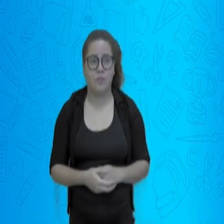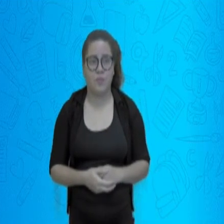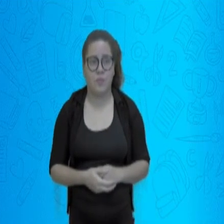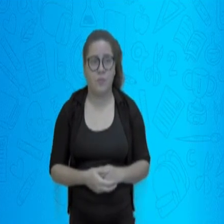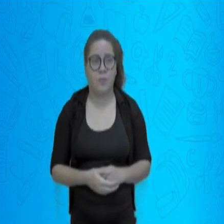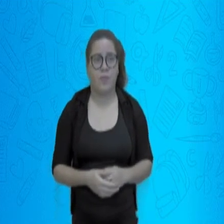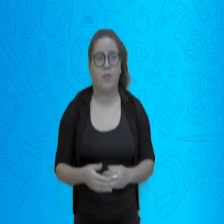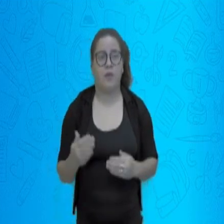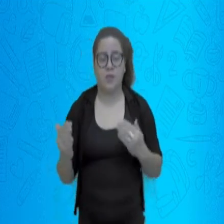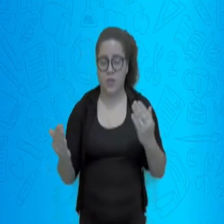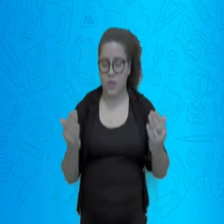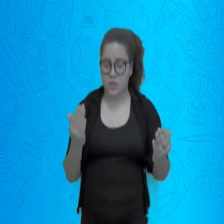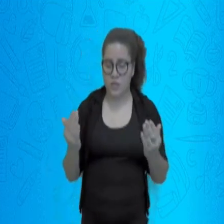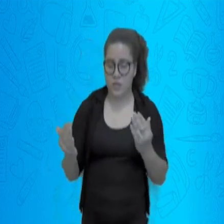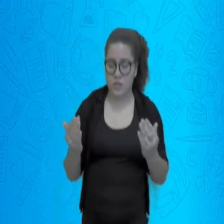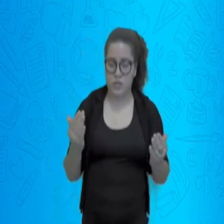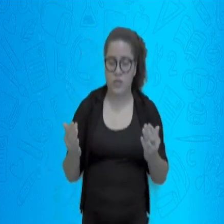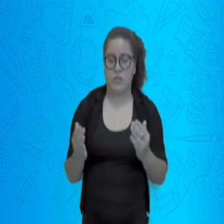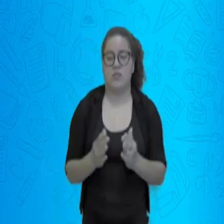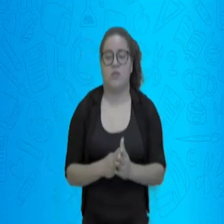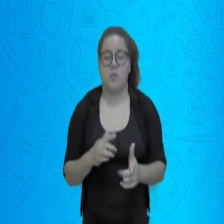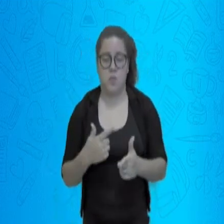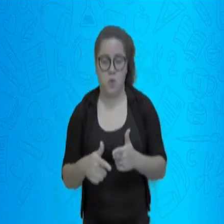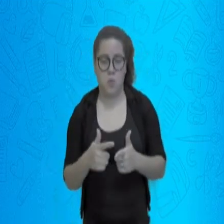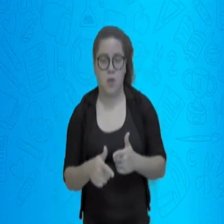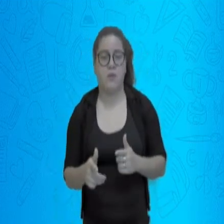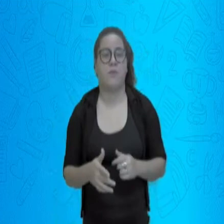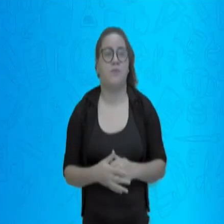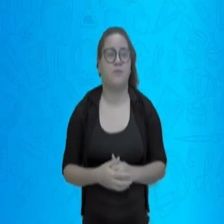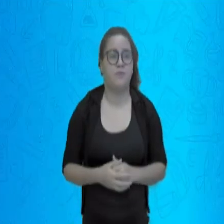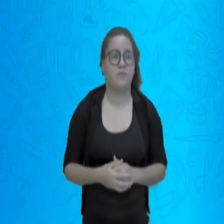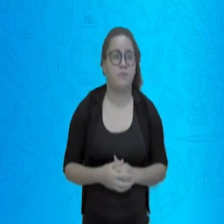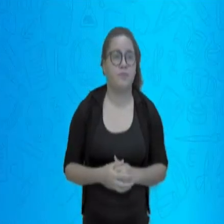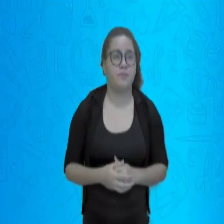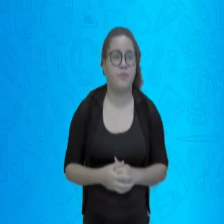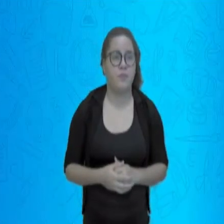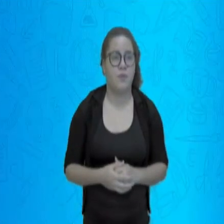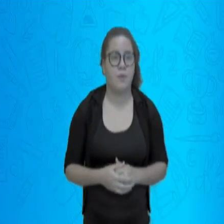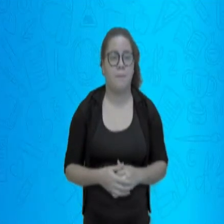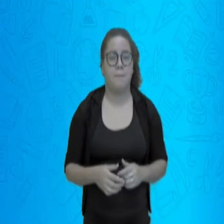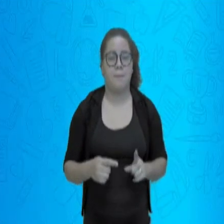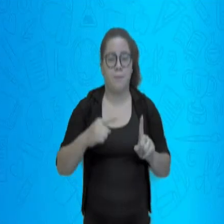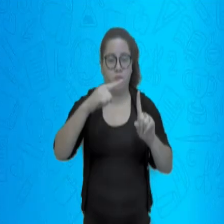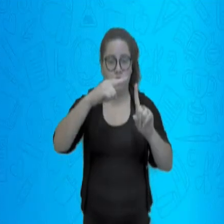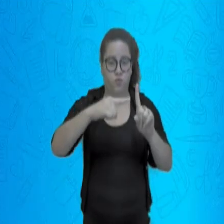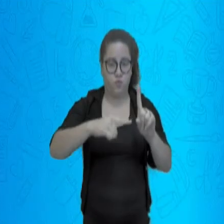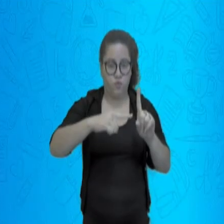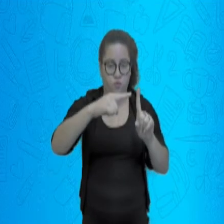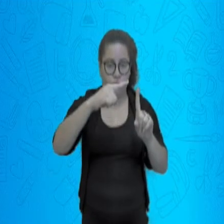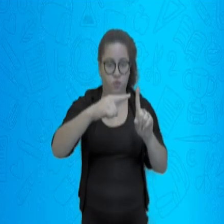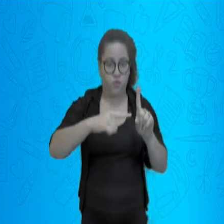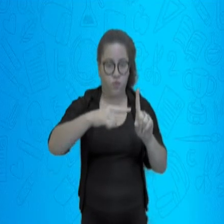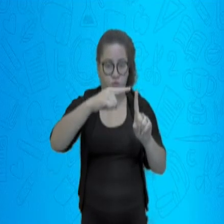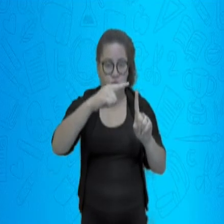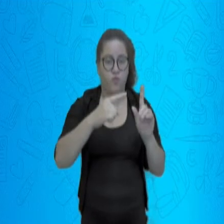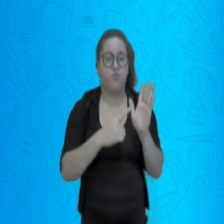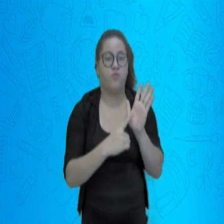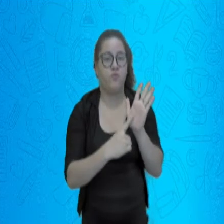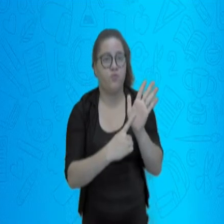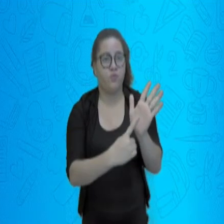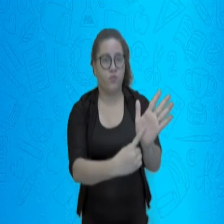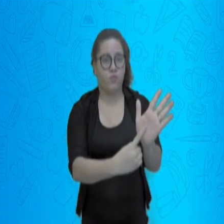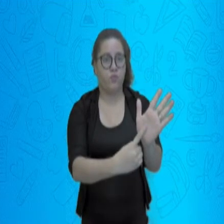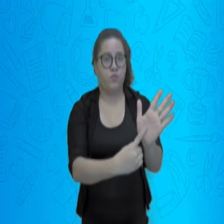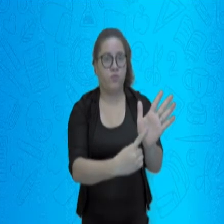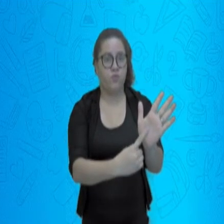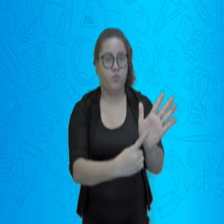Analisa a situação a seguir. Para determinar a variação de temperatura em um local, em um determinado